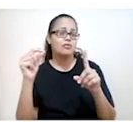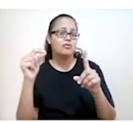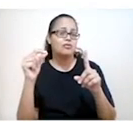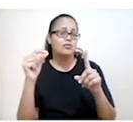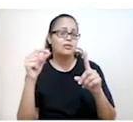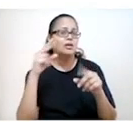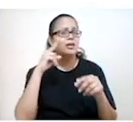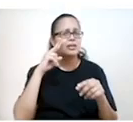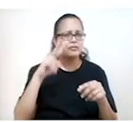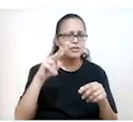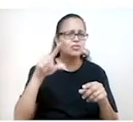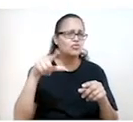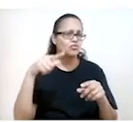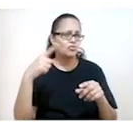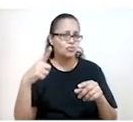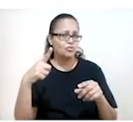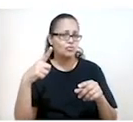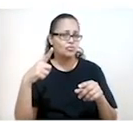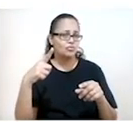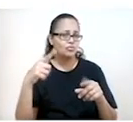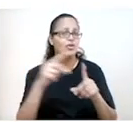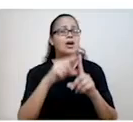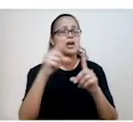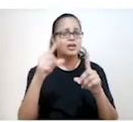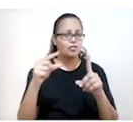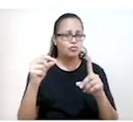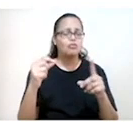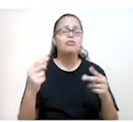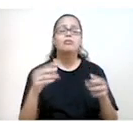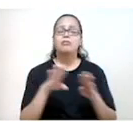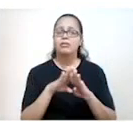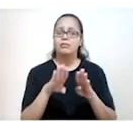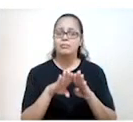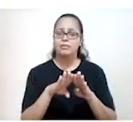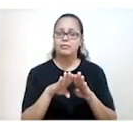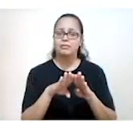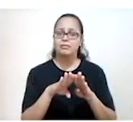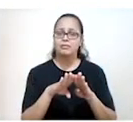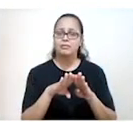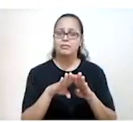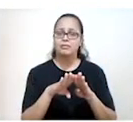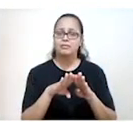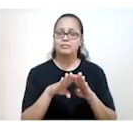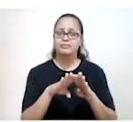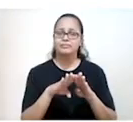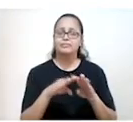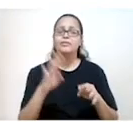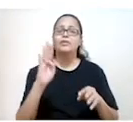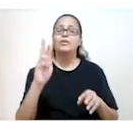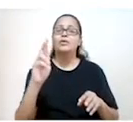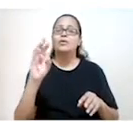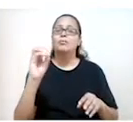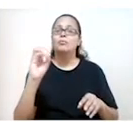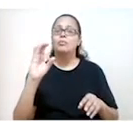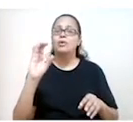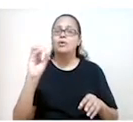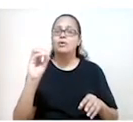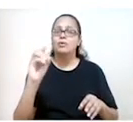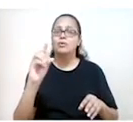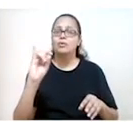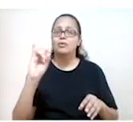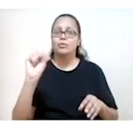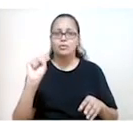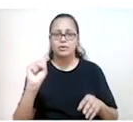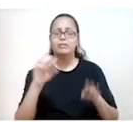outros pedacinhos? É a mesma coisa. E as folhinhas menores, a mesma coisa. Esse brócolis romanesco é a mesma coisa.